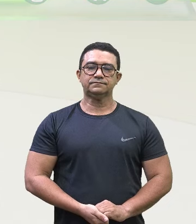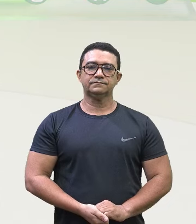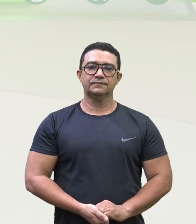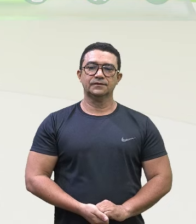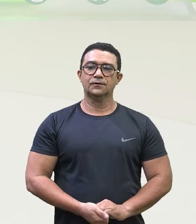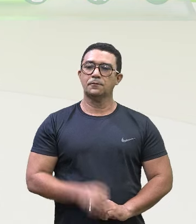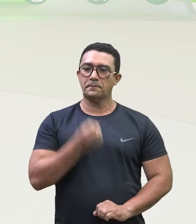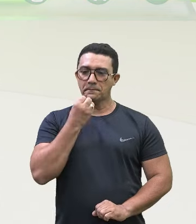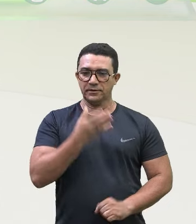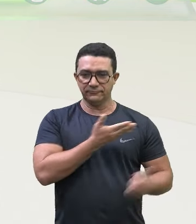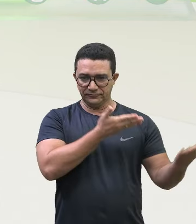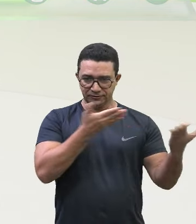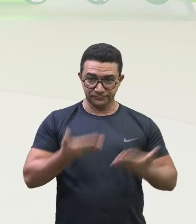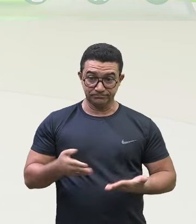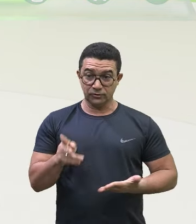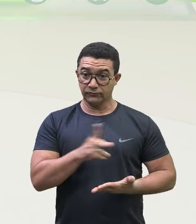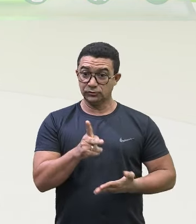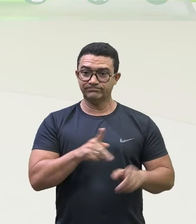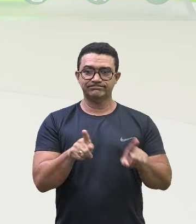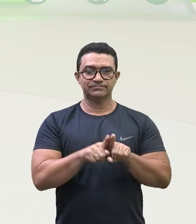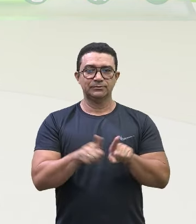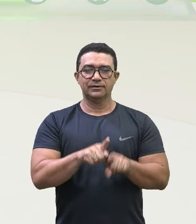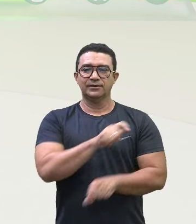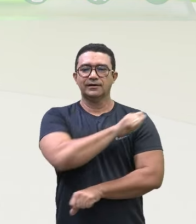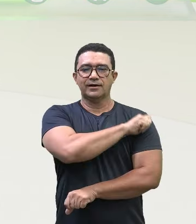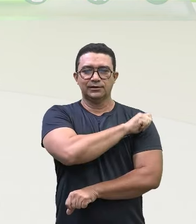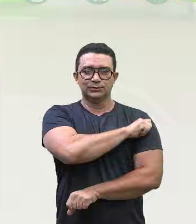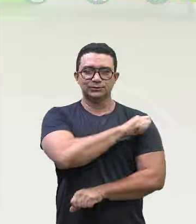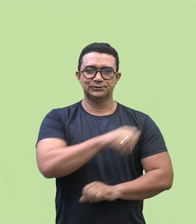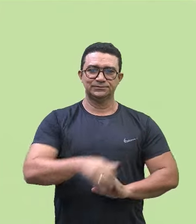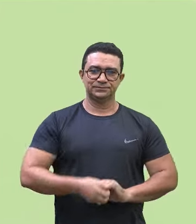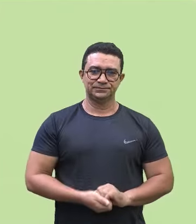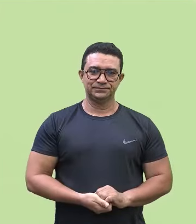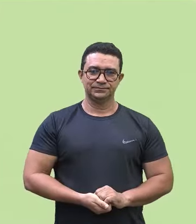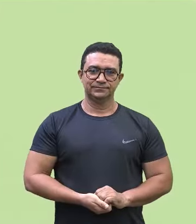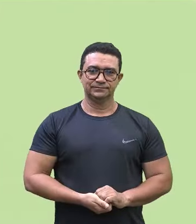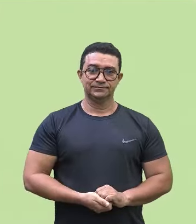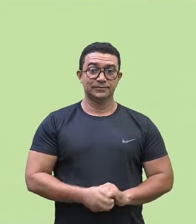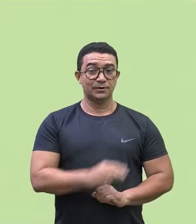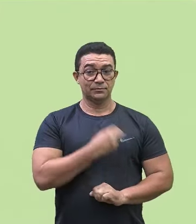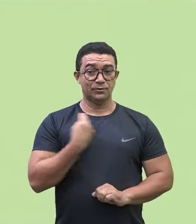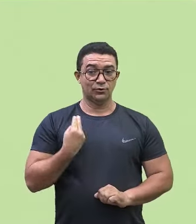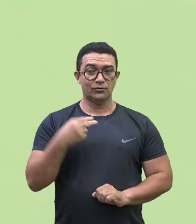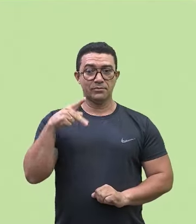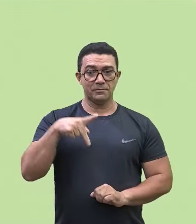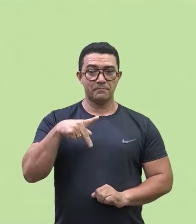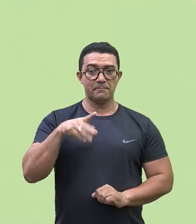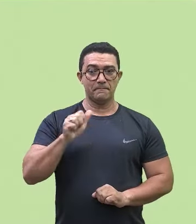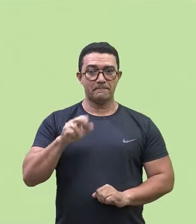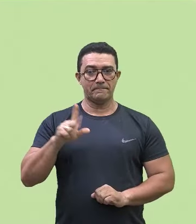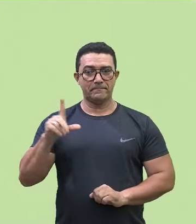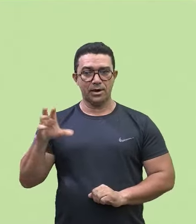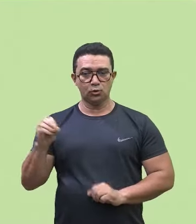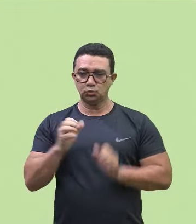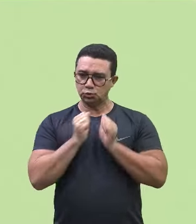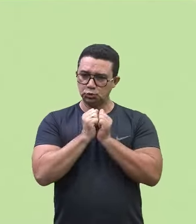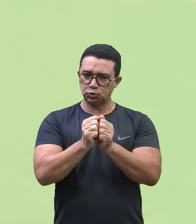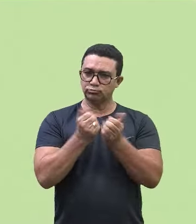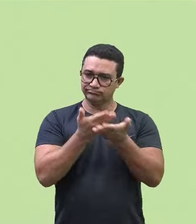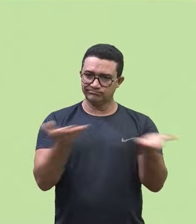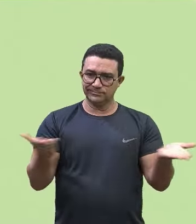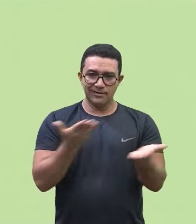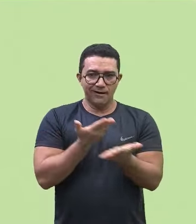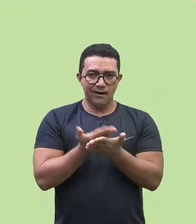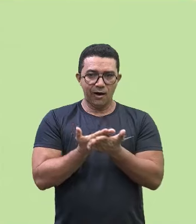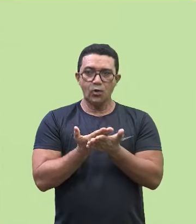Sejam bem-vindos, professores e alunos. Eu sou o professor Paulo Torres, vou estar aqui com vocês nessa